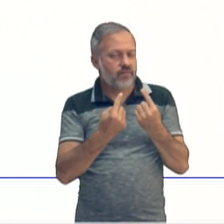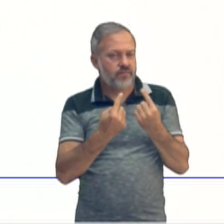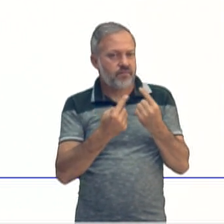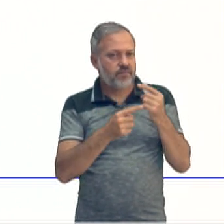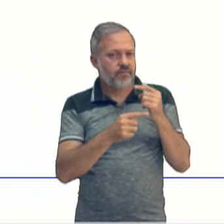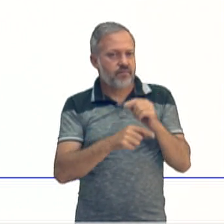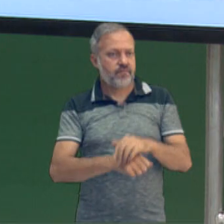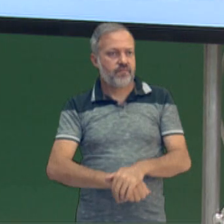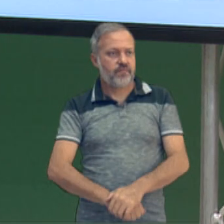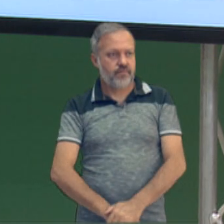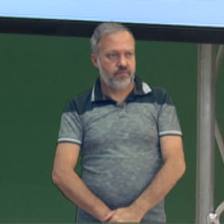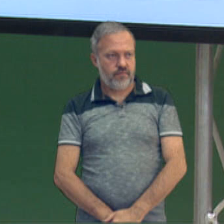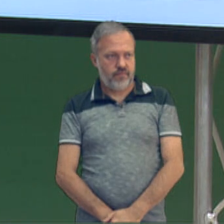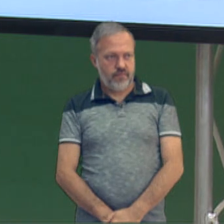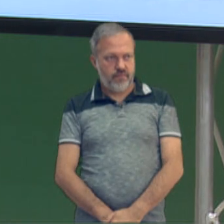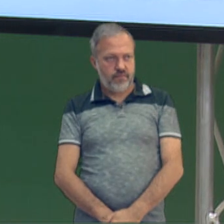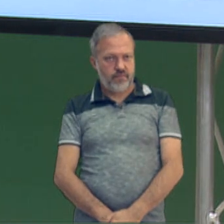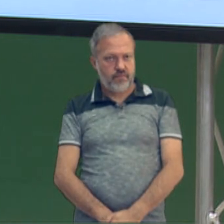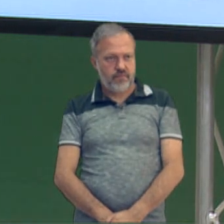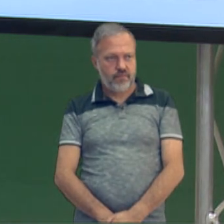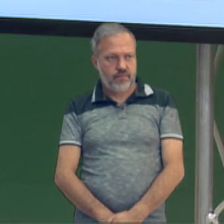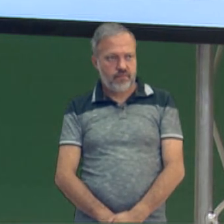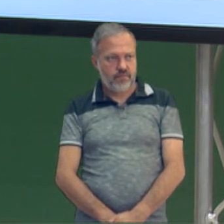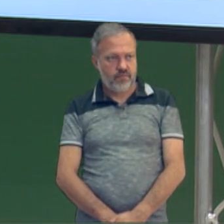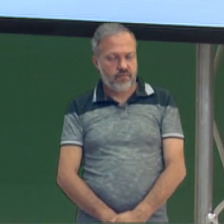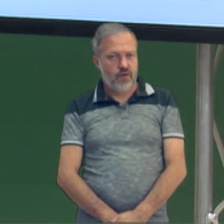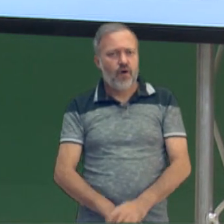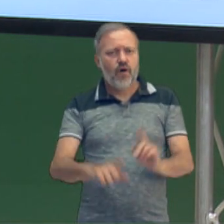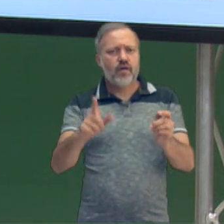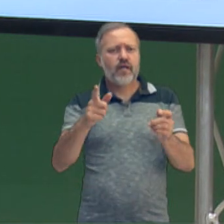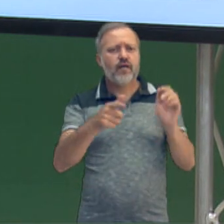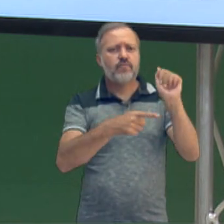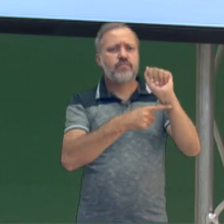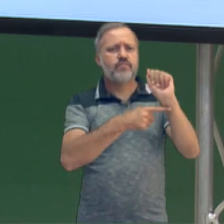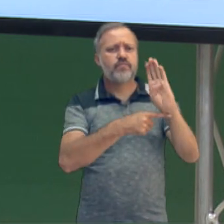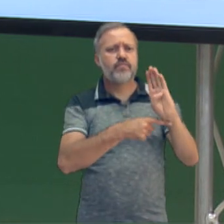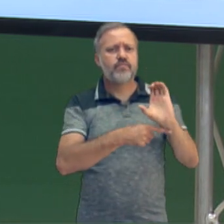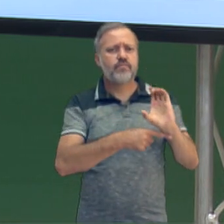atua como isolante térmico. Então, o que daqui não tem nada a ver com lipídio?